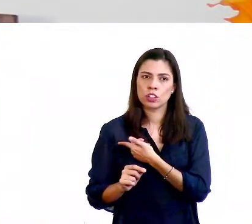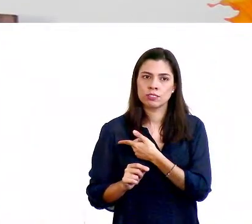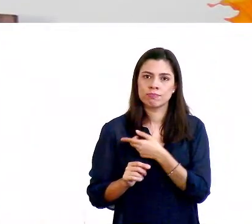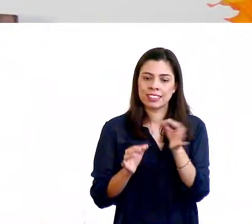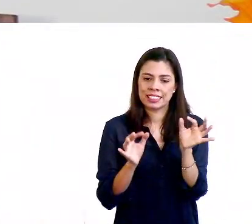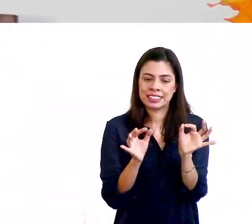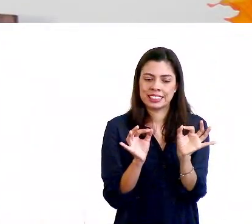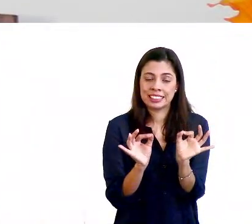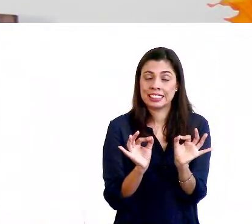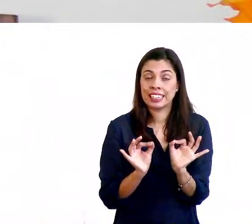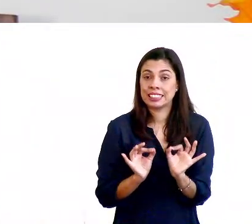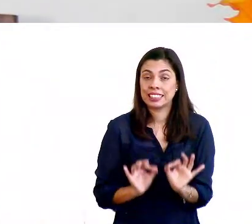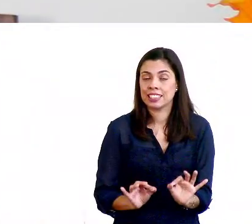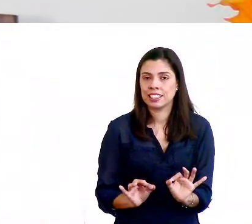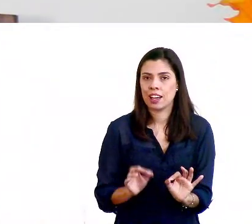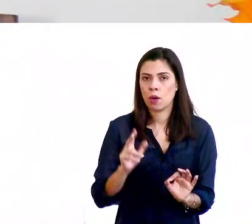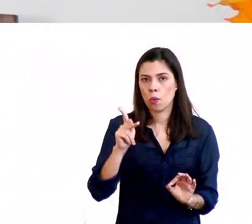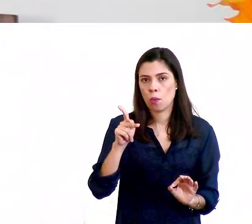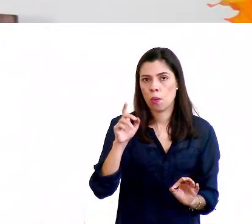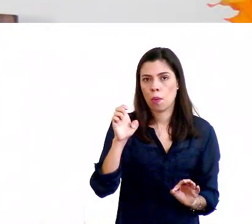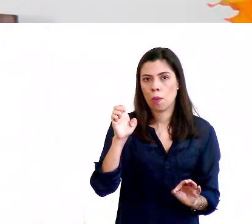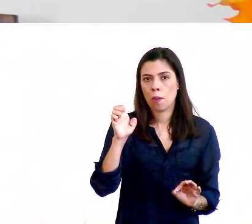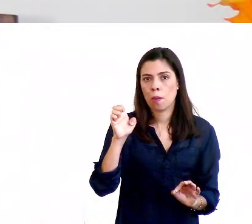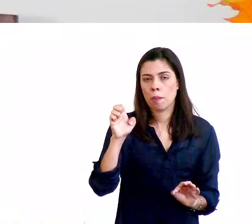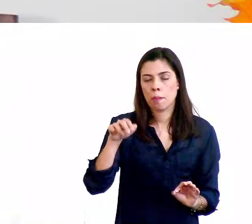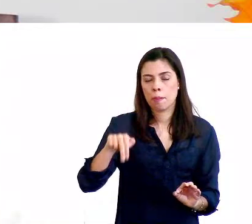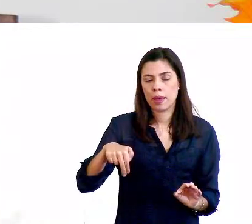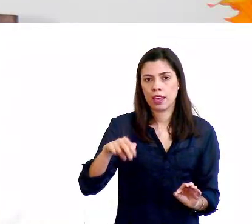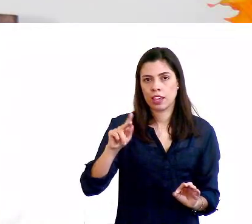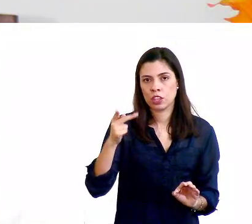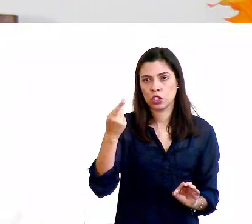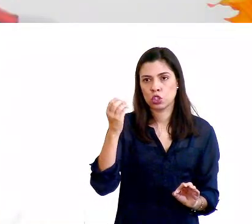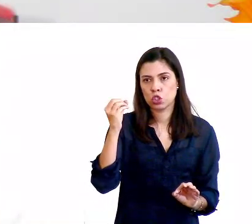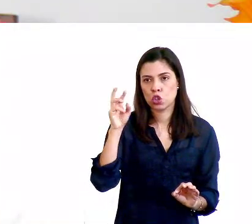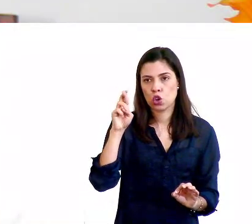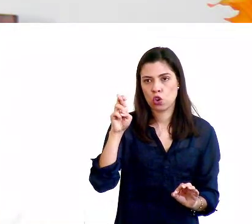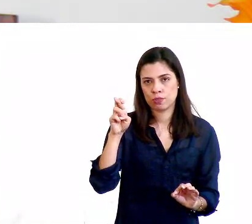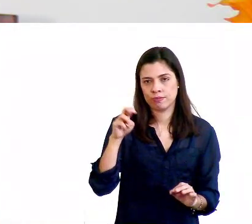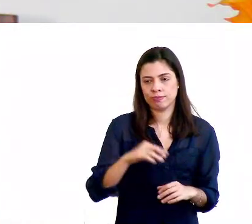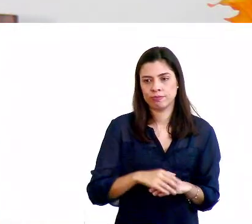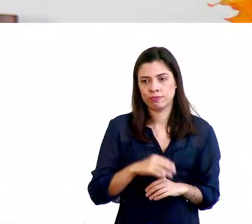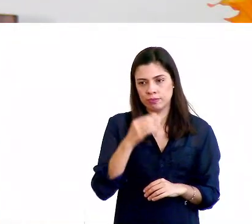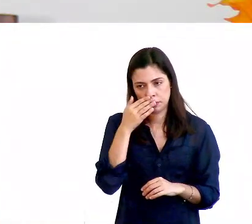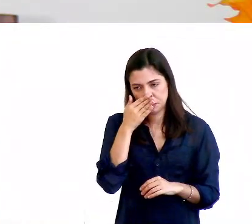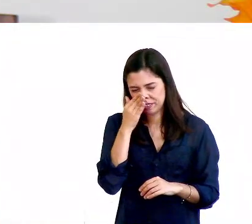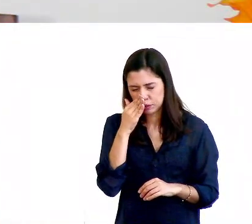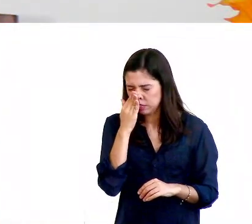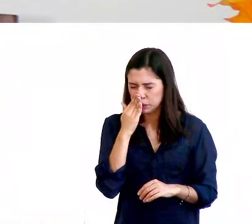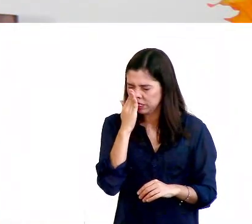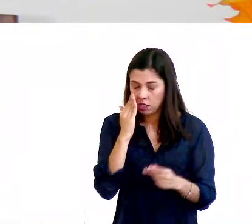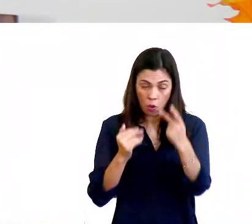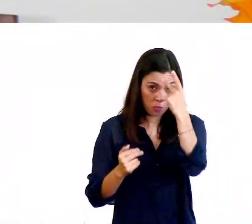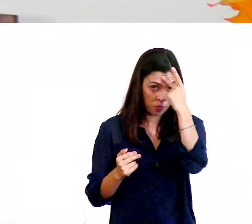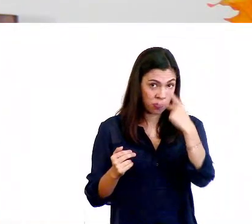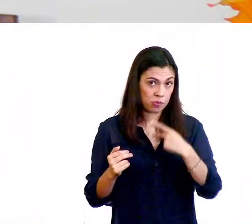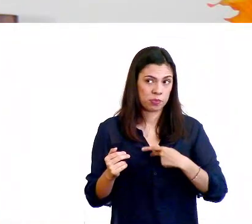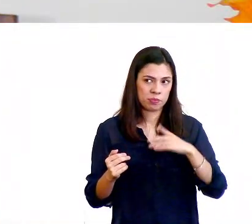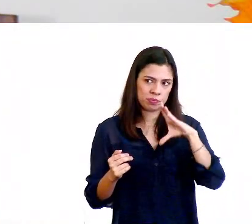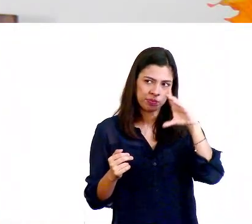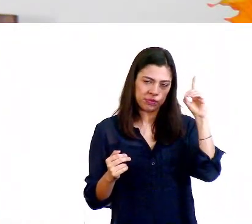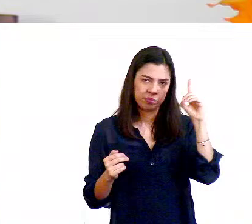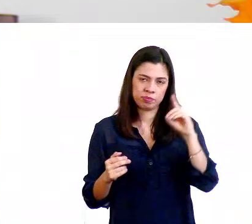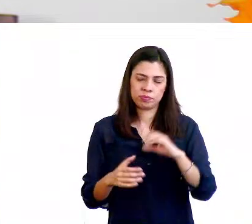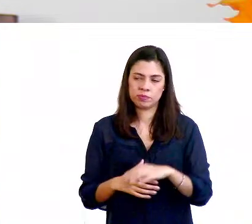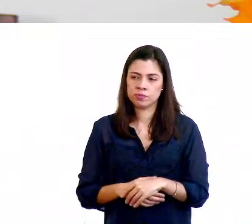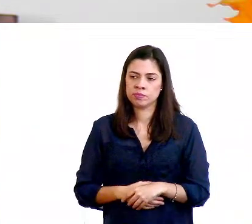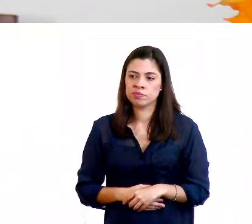como penhor. O penhor é o Espírito. Não é uma coisa de Deus, é o próprio Deus. É a